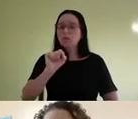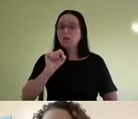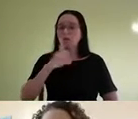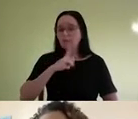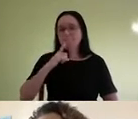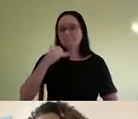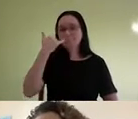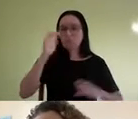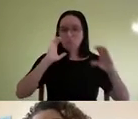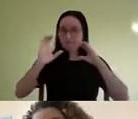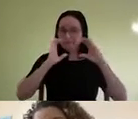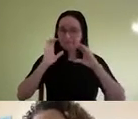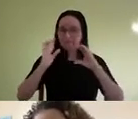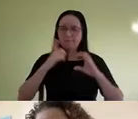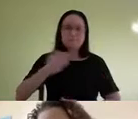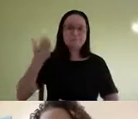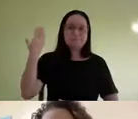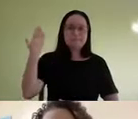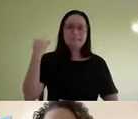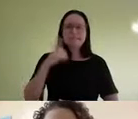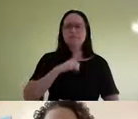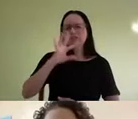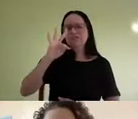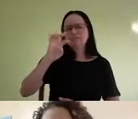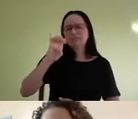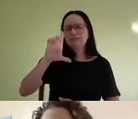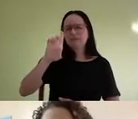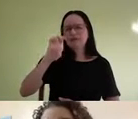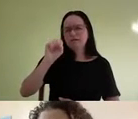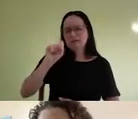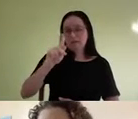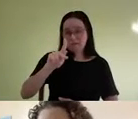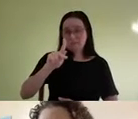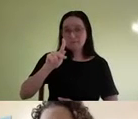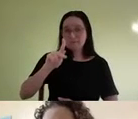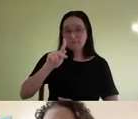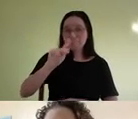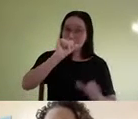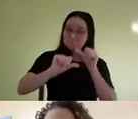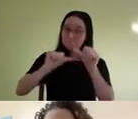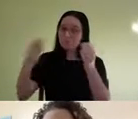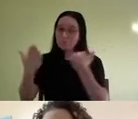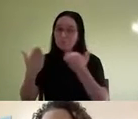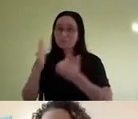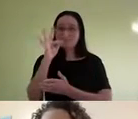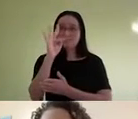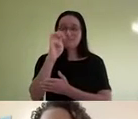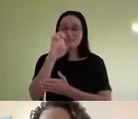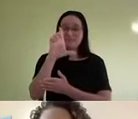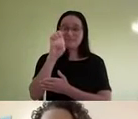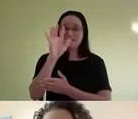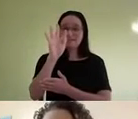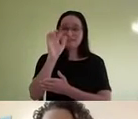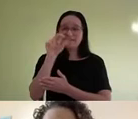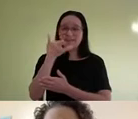época era uma estatal que era a Telesp. Hoje a gente pode falar que é a Telefônica, né? Uma das empresas que era